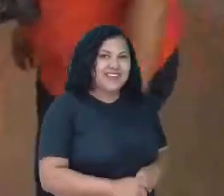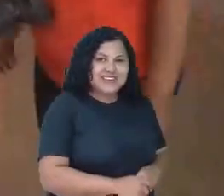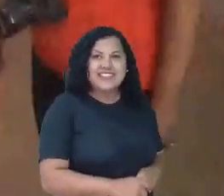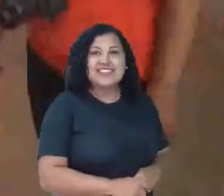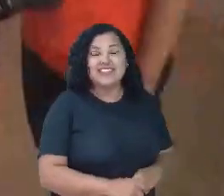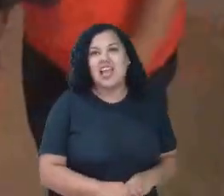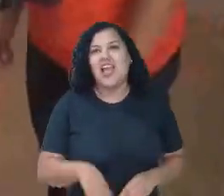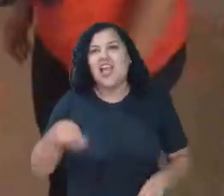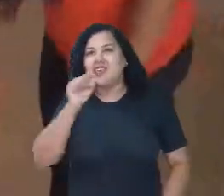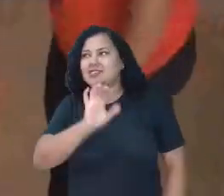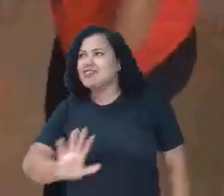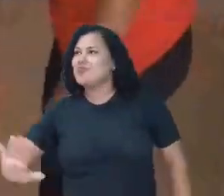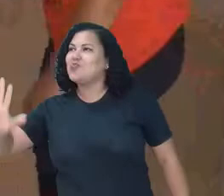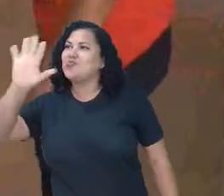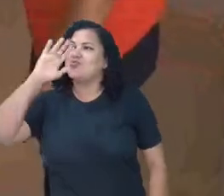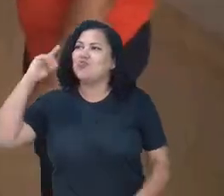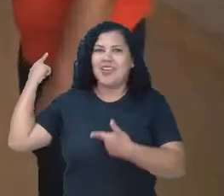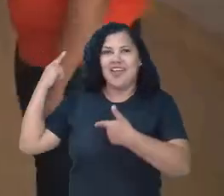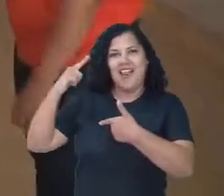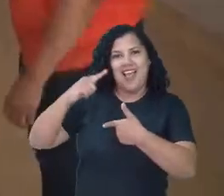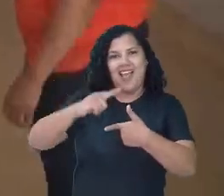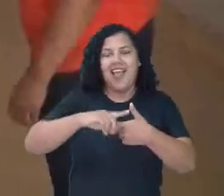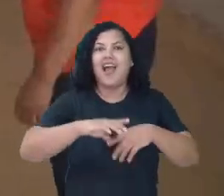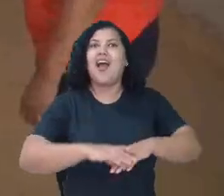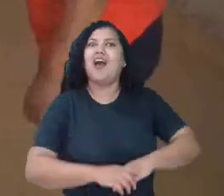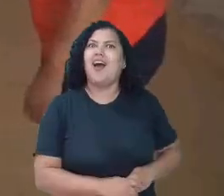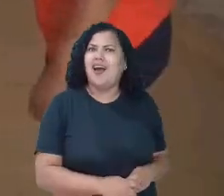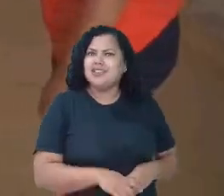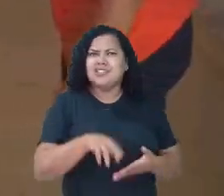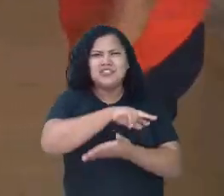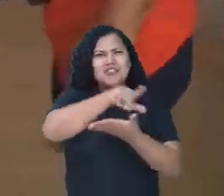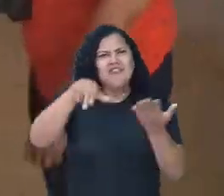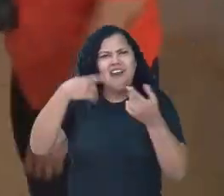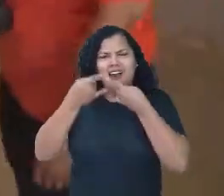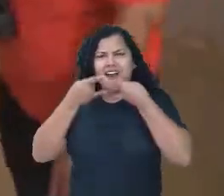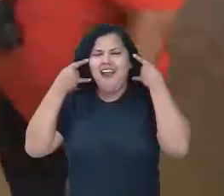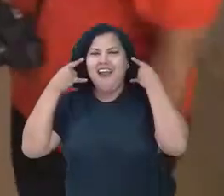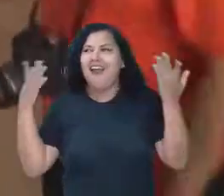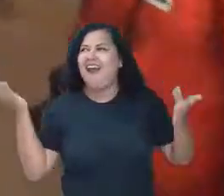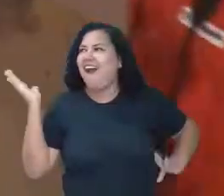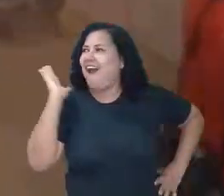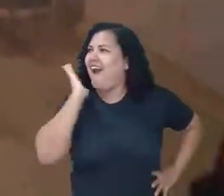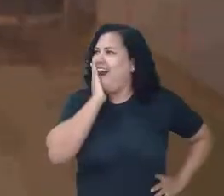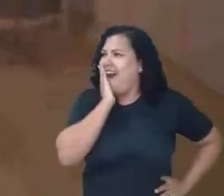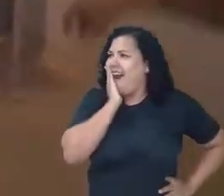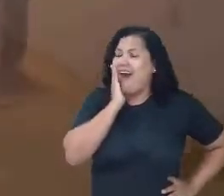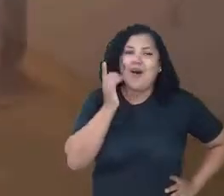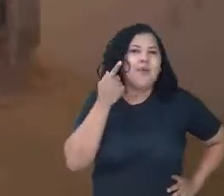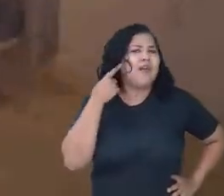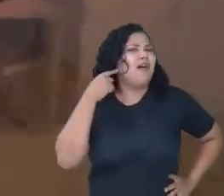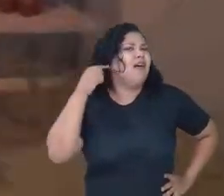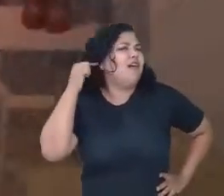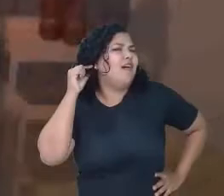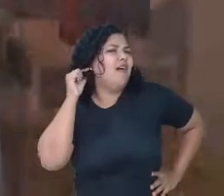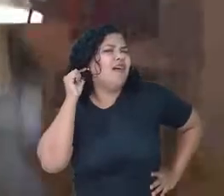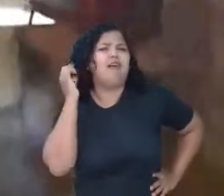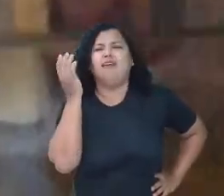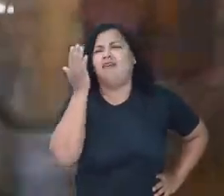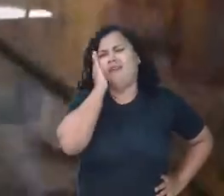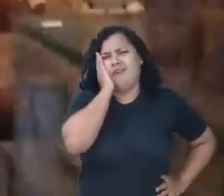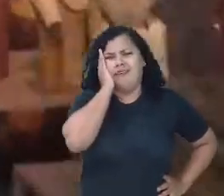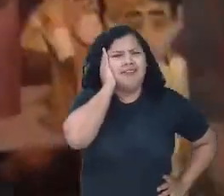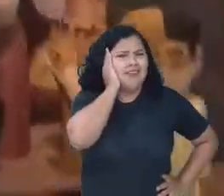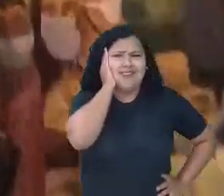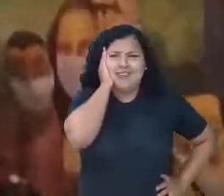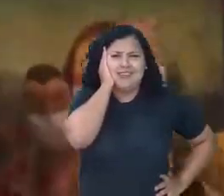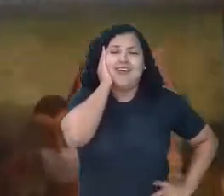obras clássicas. Sim. O Van Gogh, a Frida de máscara. Meu Deus, a mulher com brinco de pérolas. Eu amo esse quadro. O